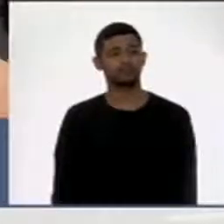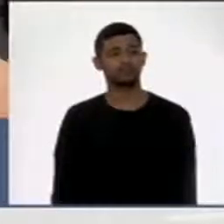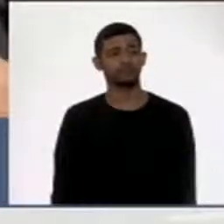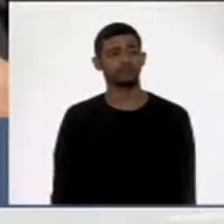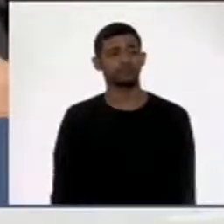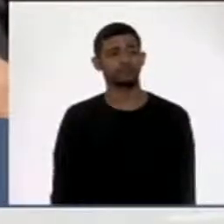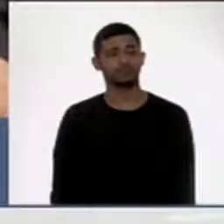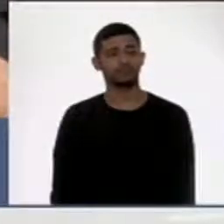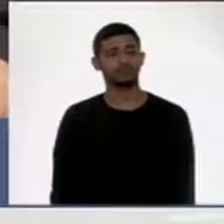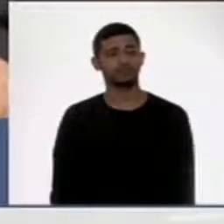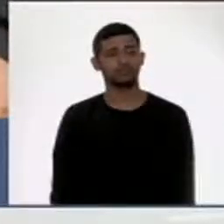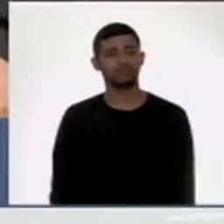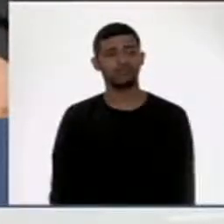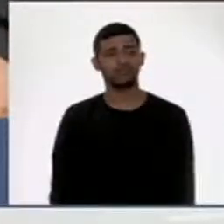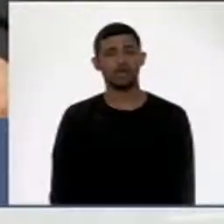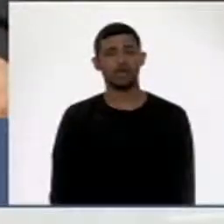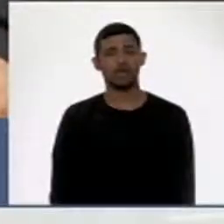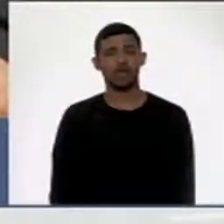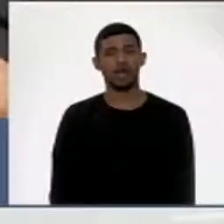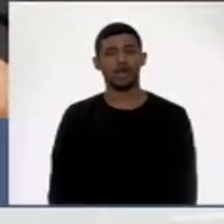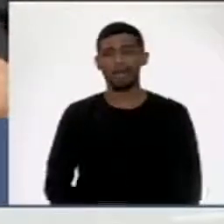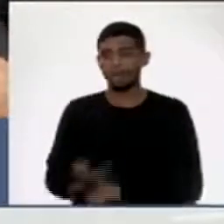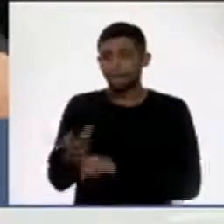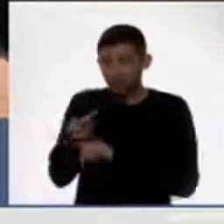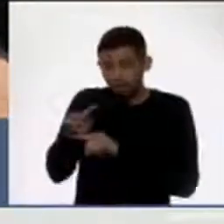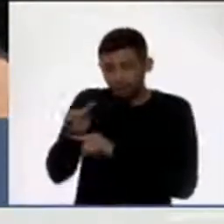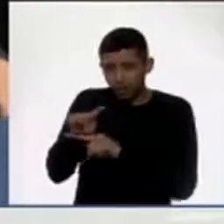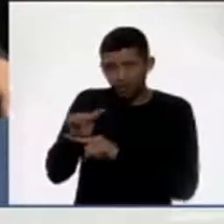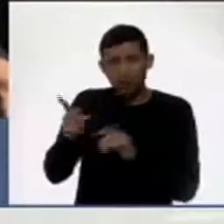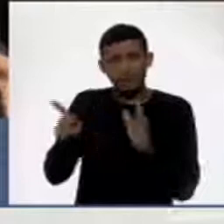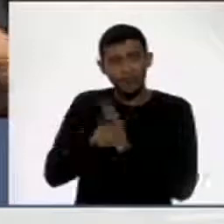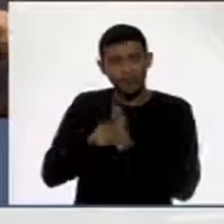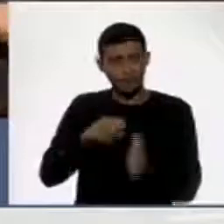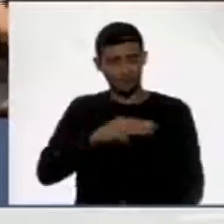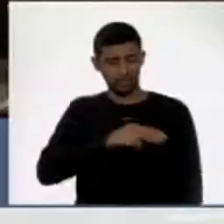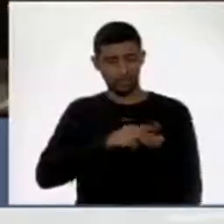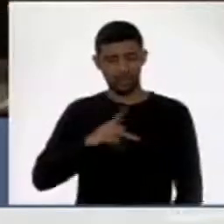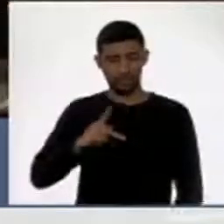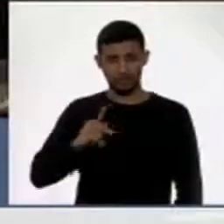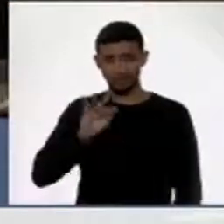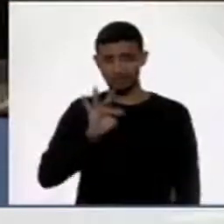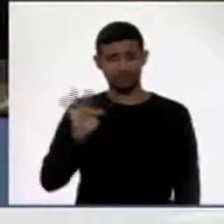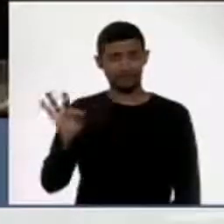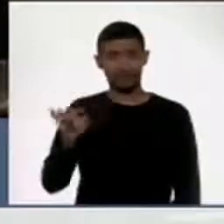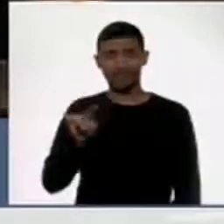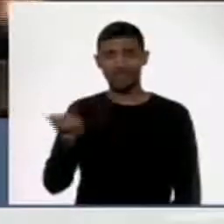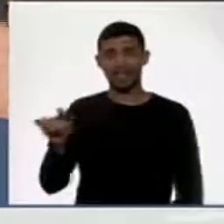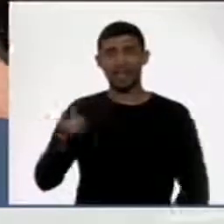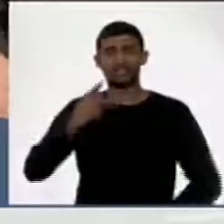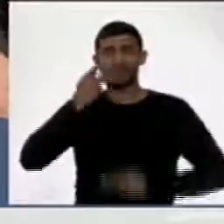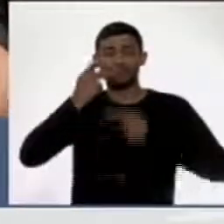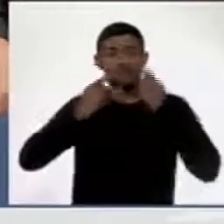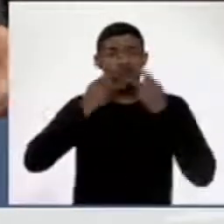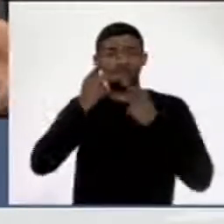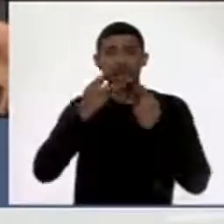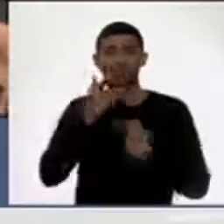procuradores do Ministério Público Federal, que falam igual a